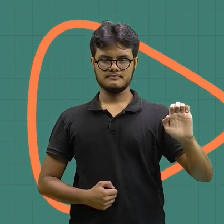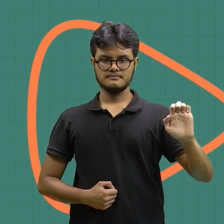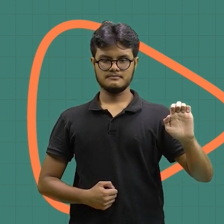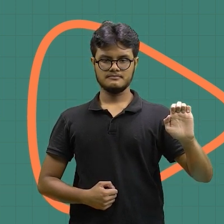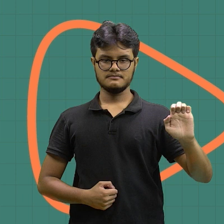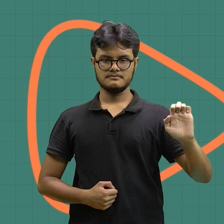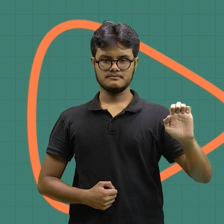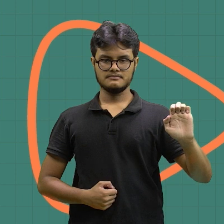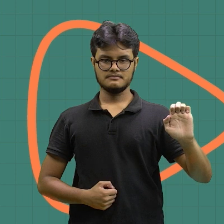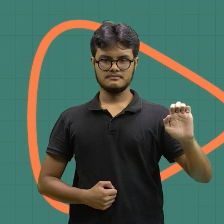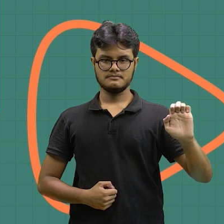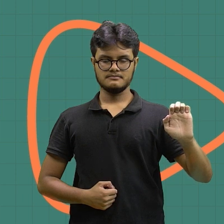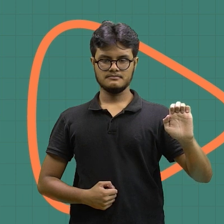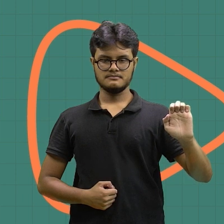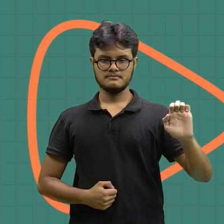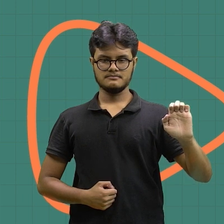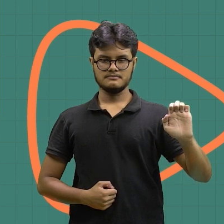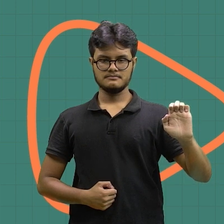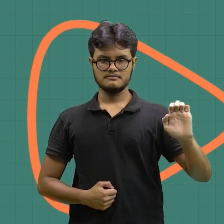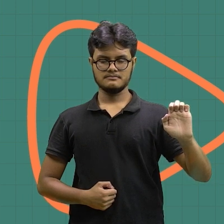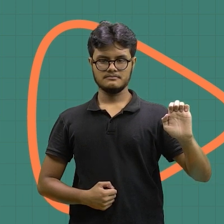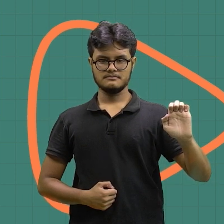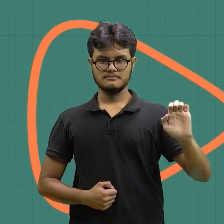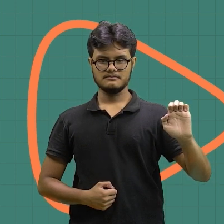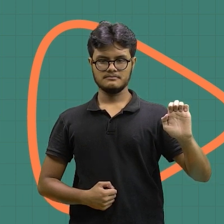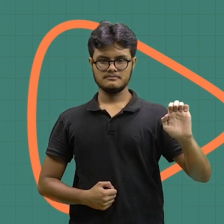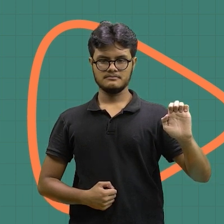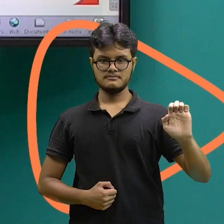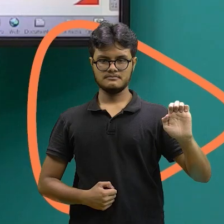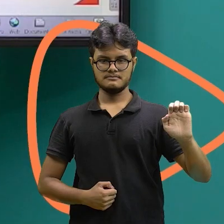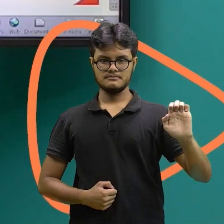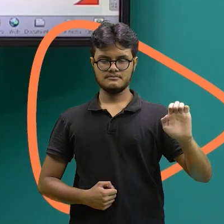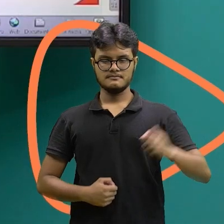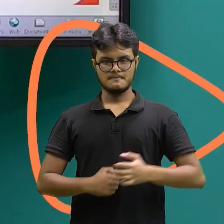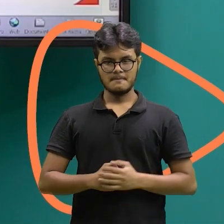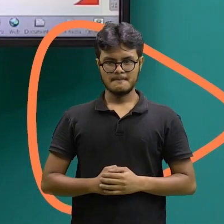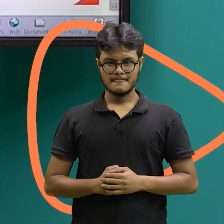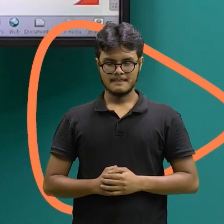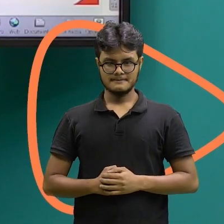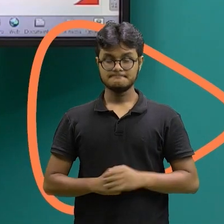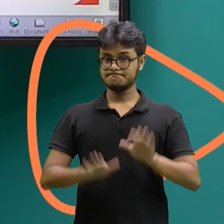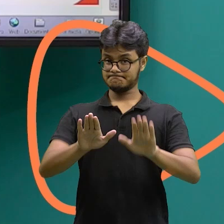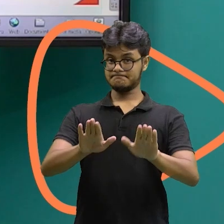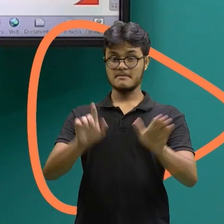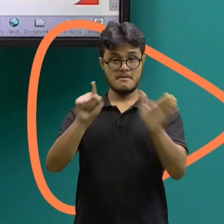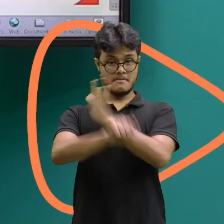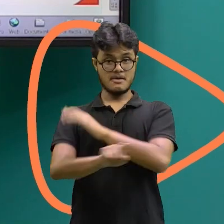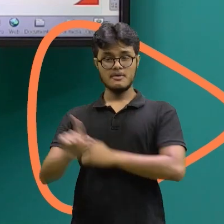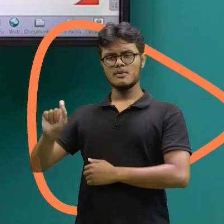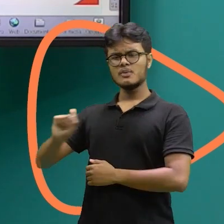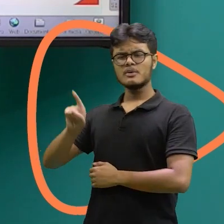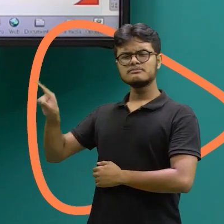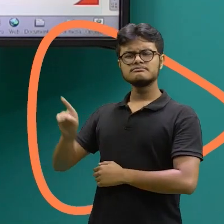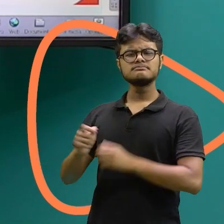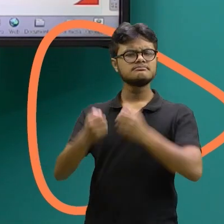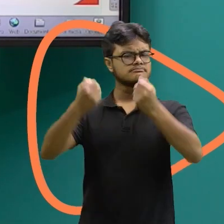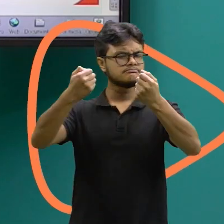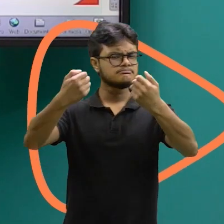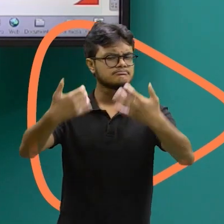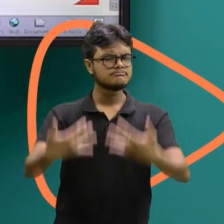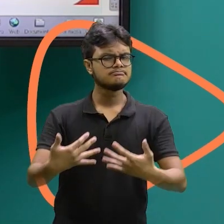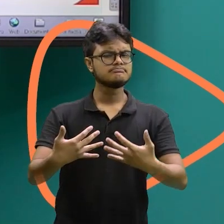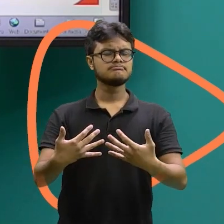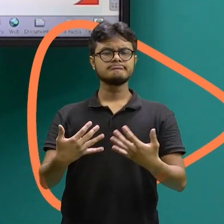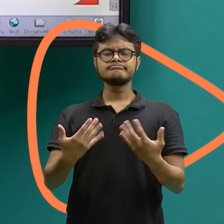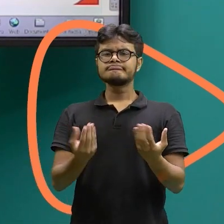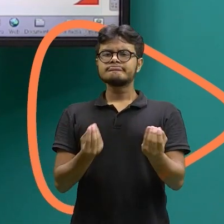os corpos devem ser bons condutores elétricos. Então, nessa questão, ele quer uma coisa